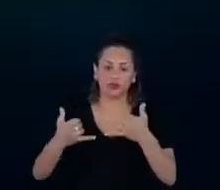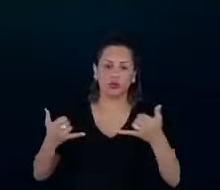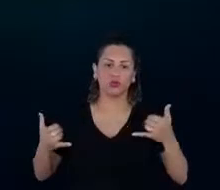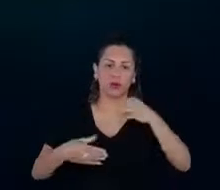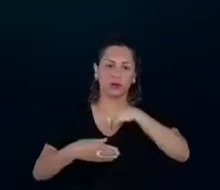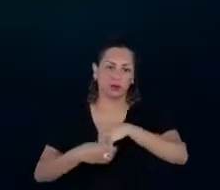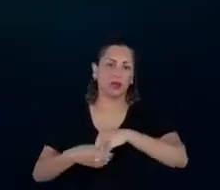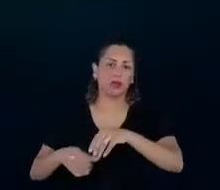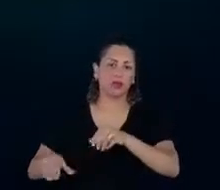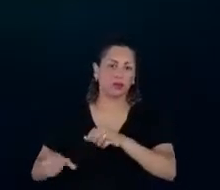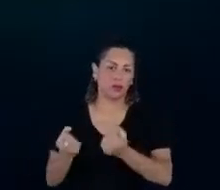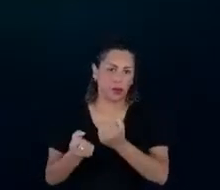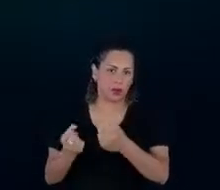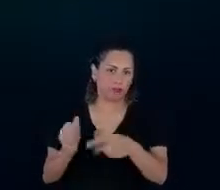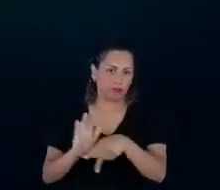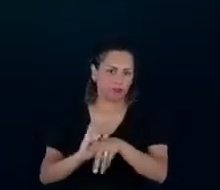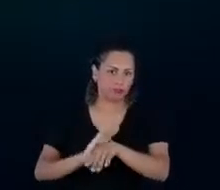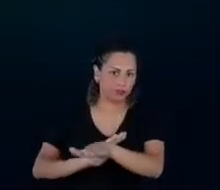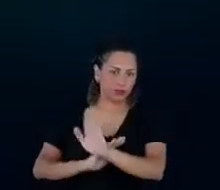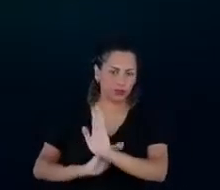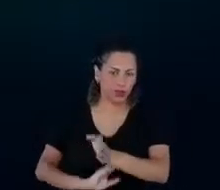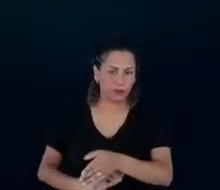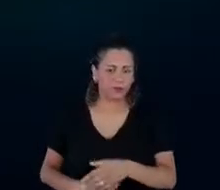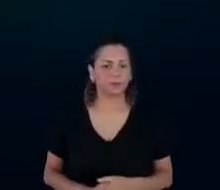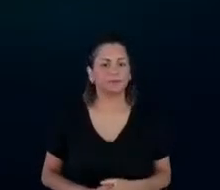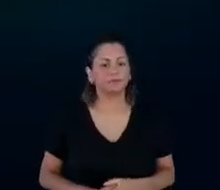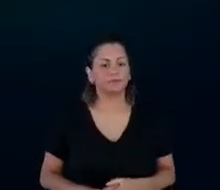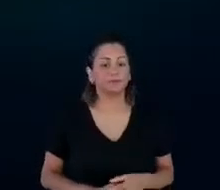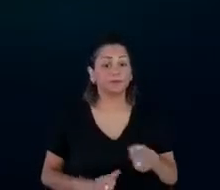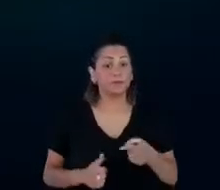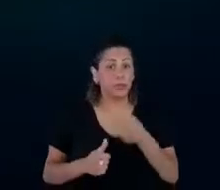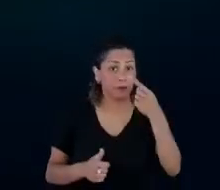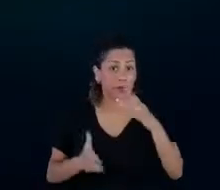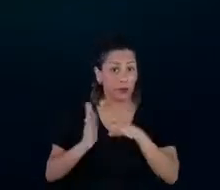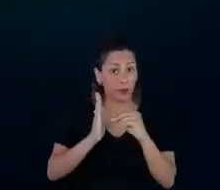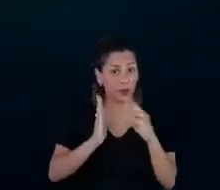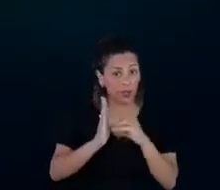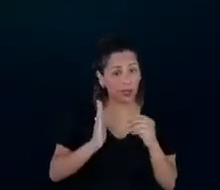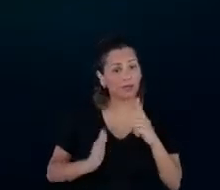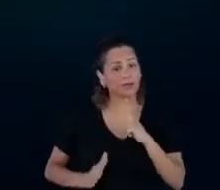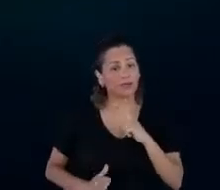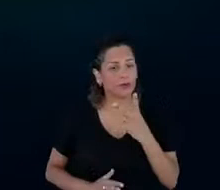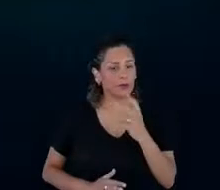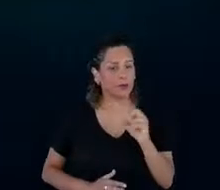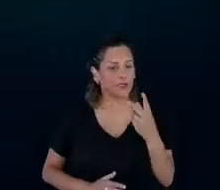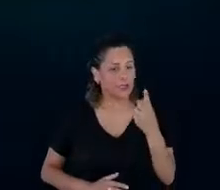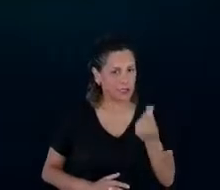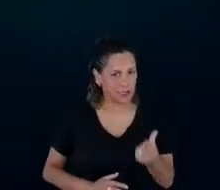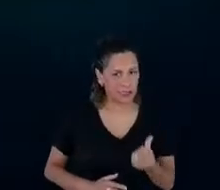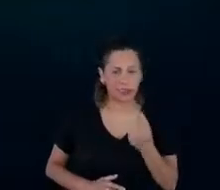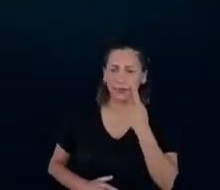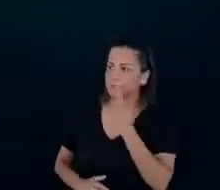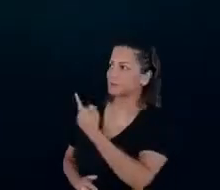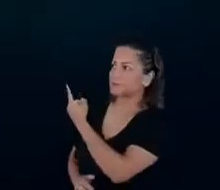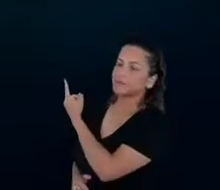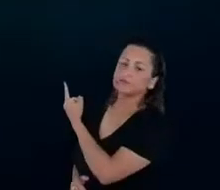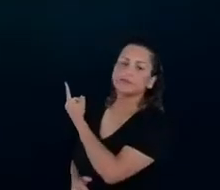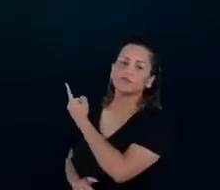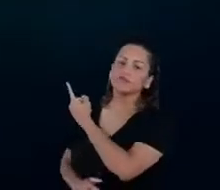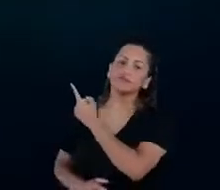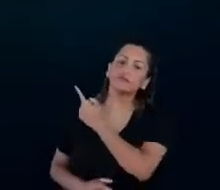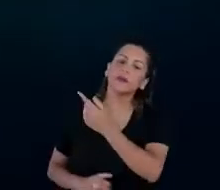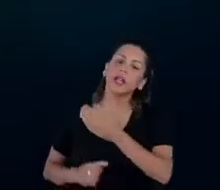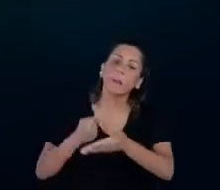Bom, esse é o primeiro protótipo que trouxemos no Brasil em 2016, né? Então, a gente utilizou como base um veículo 100% elétrico,